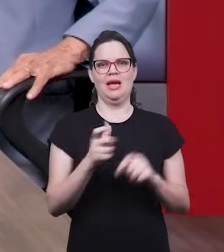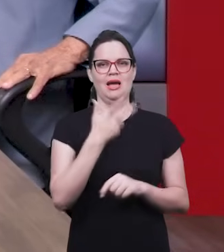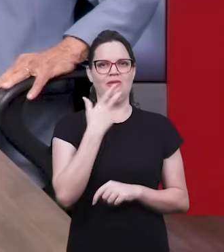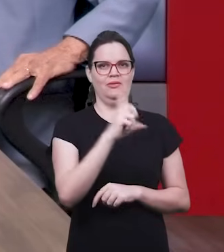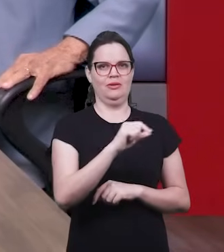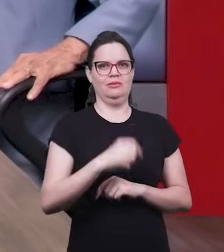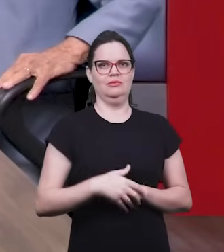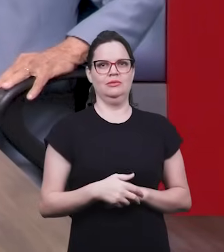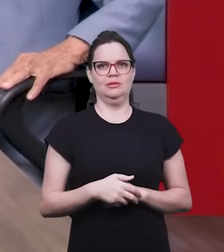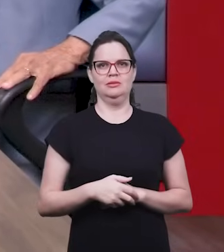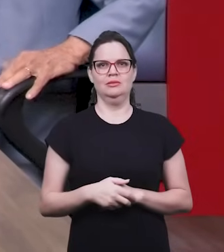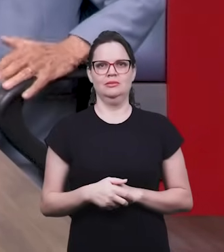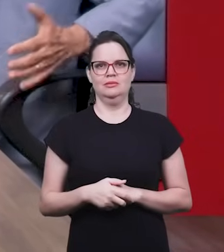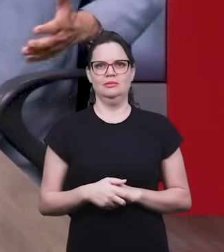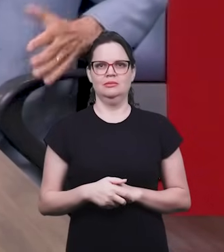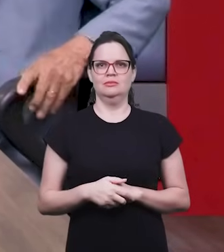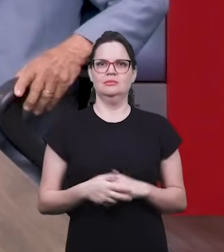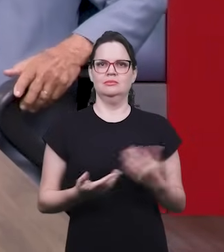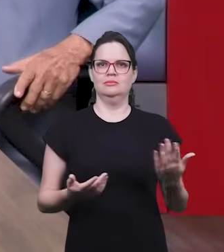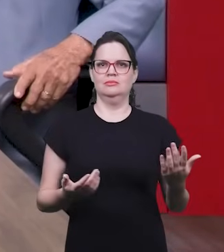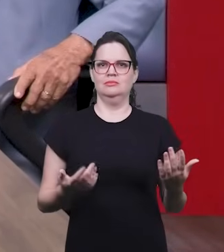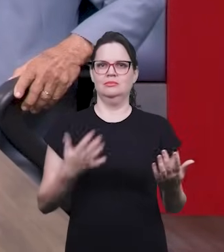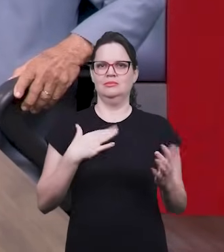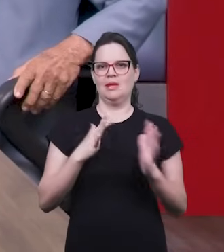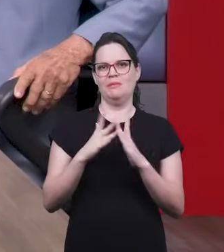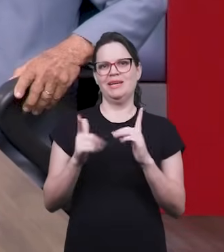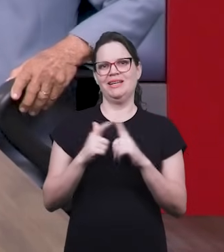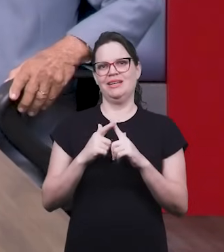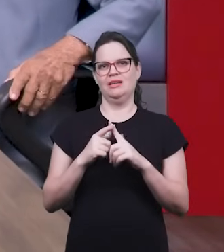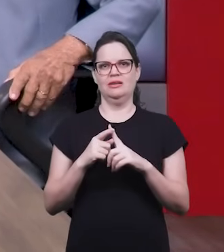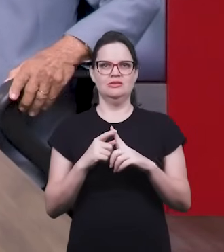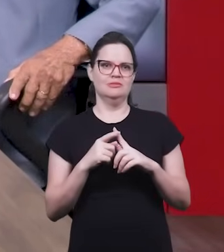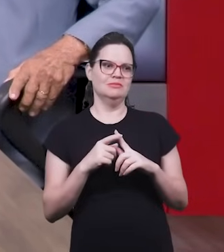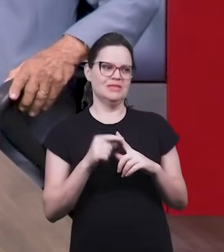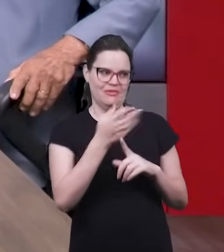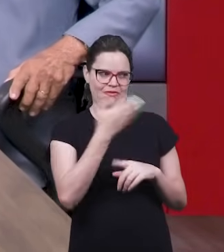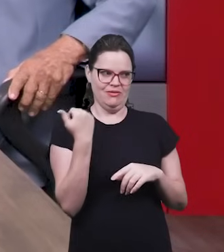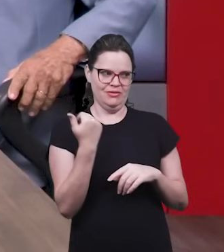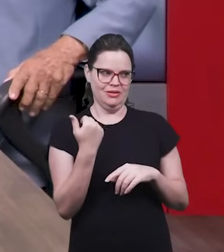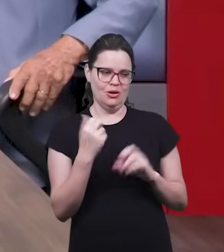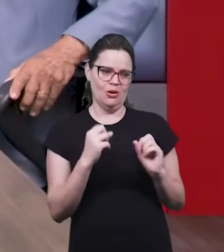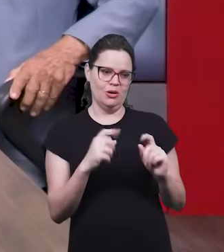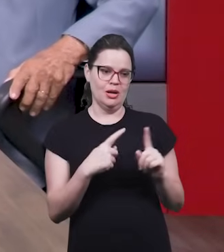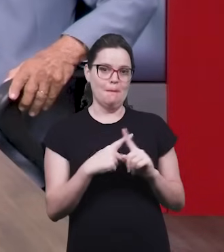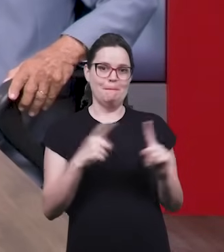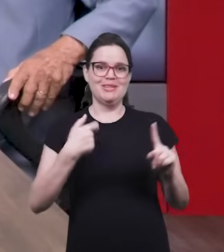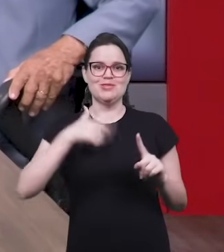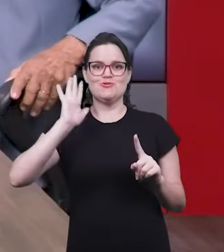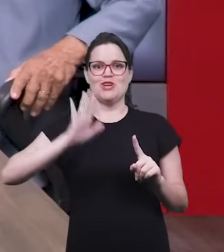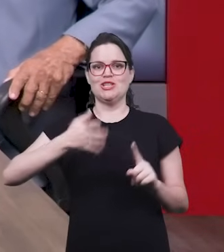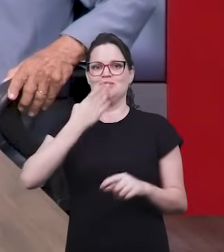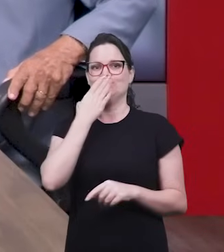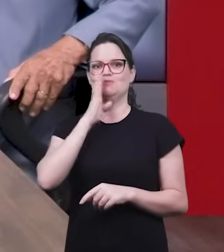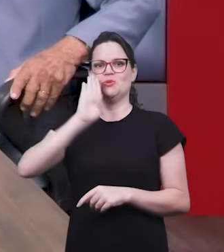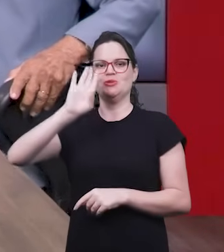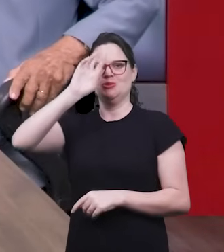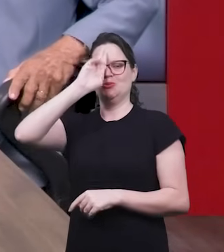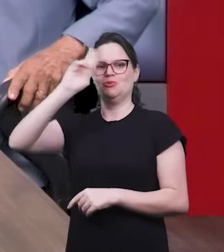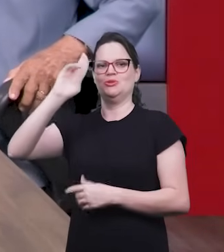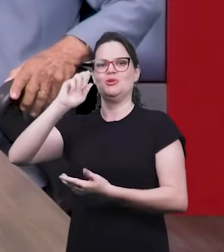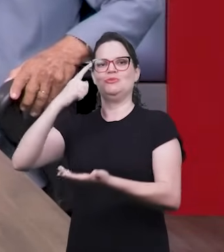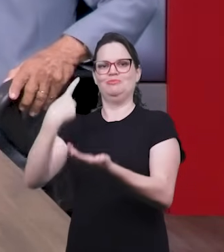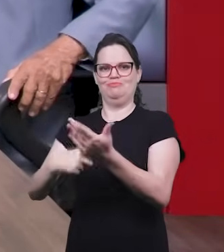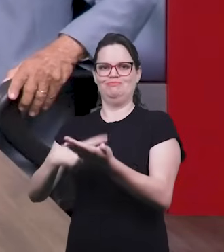igreja, podia até dizer assim, não, então vem. Mas eu tinha feito um voto. E aquele voto